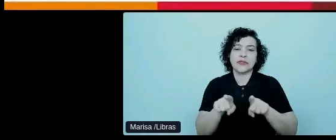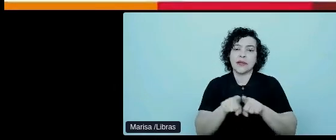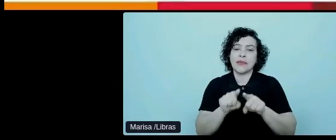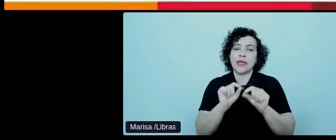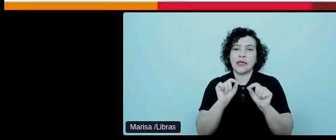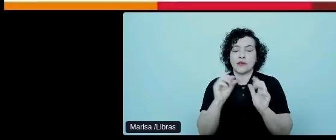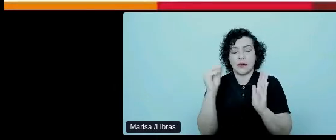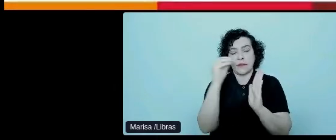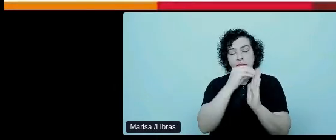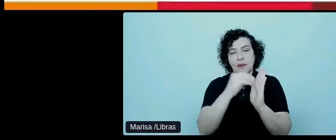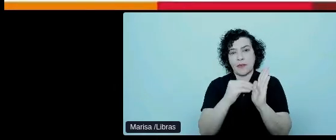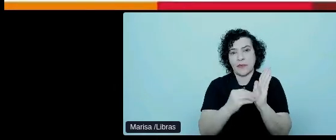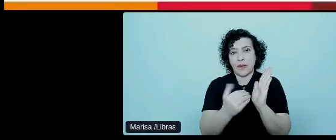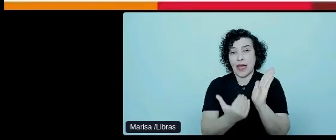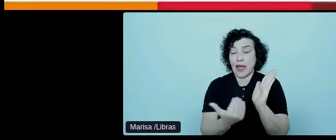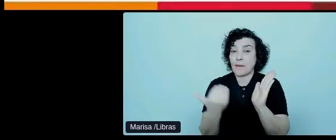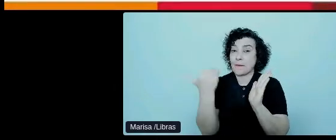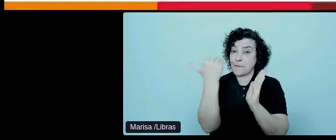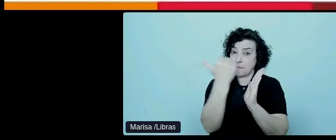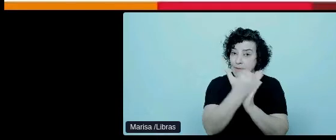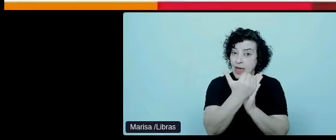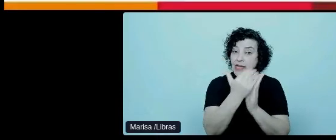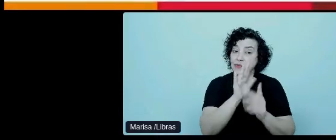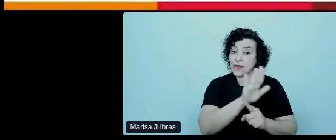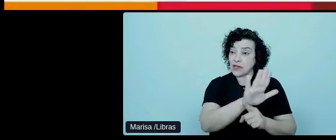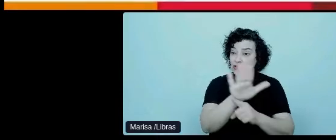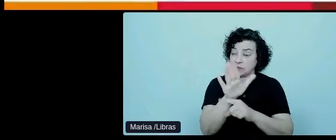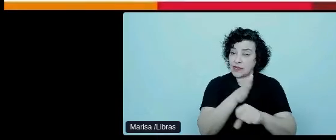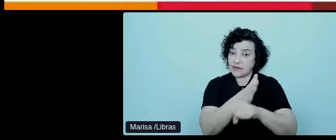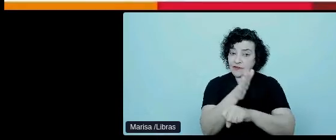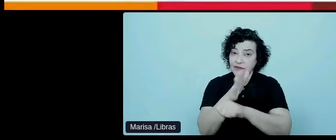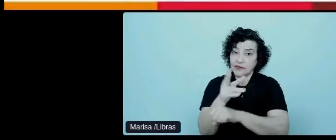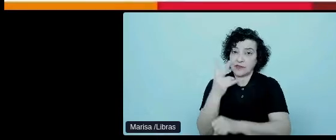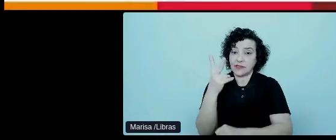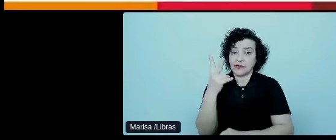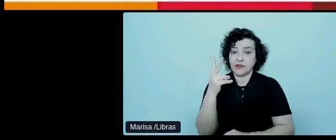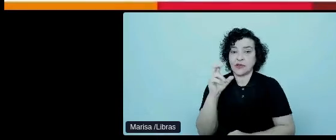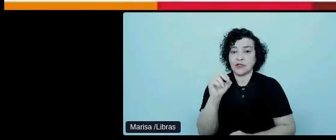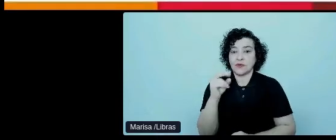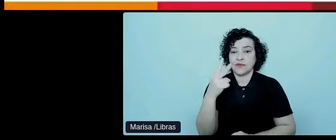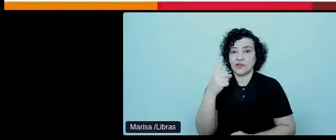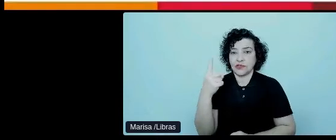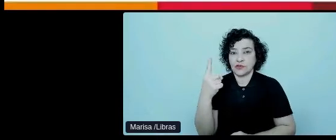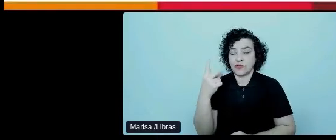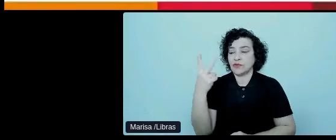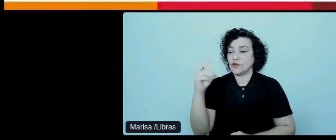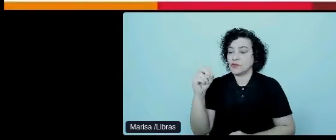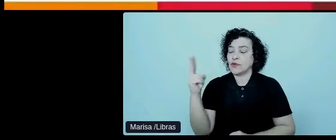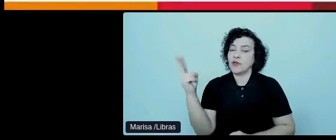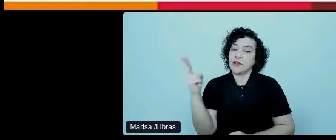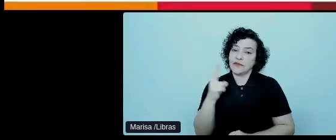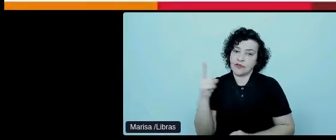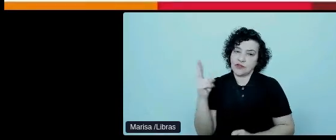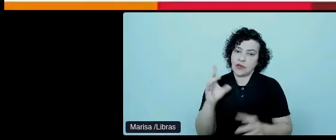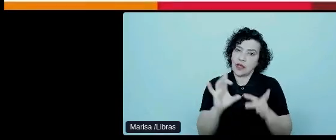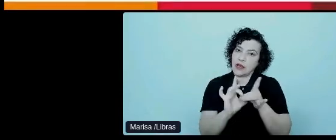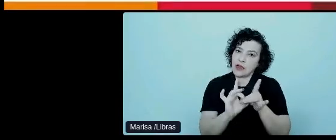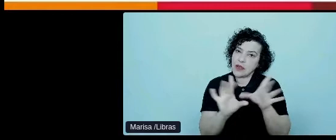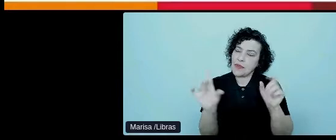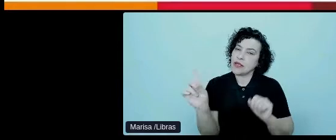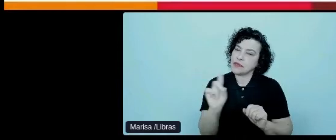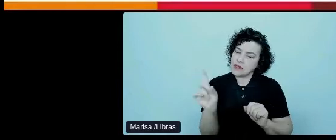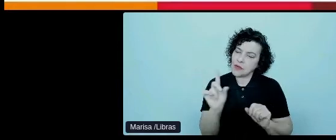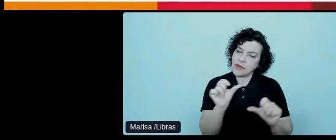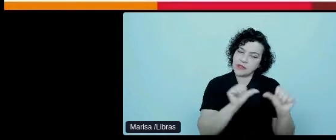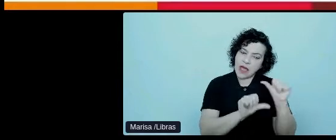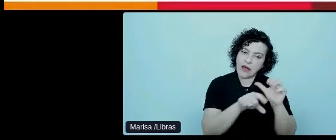fazer validação. E 2021 para 2022, nós não tivemos ainda a liberação, mas está em revisão, que